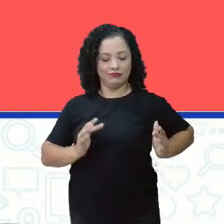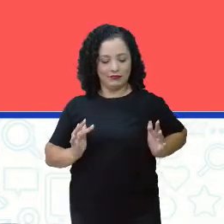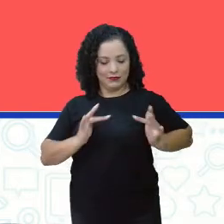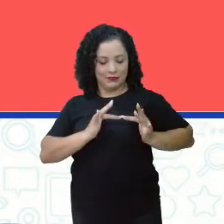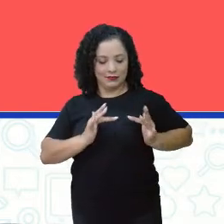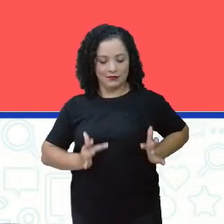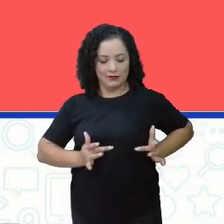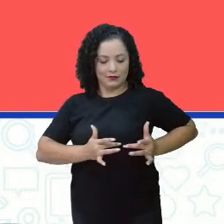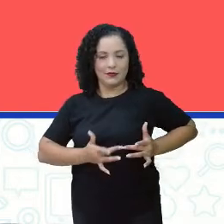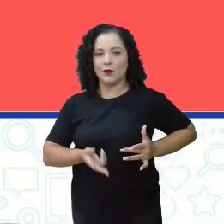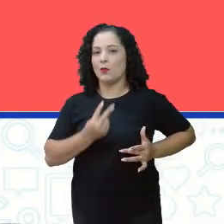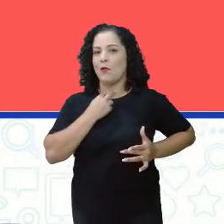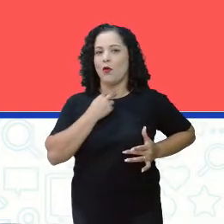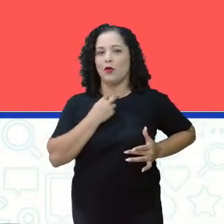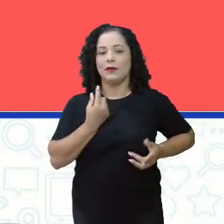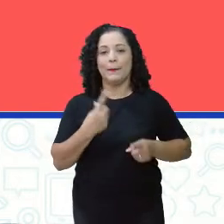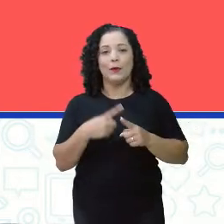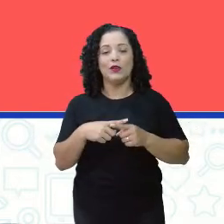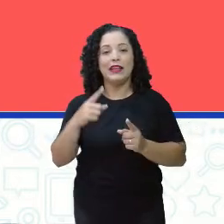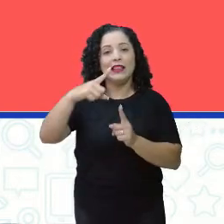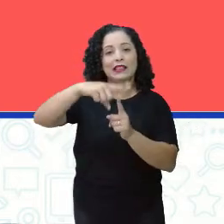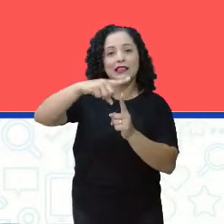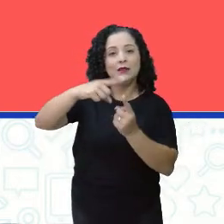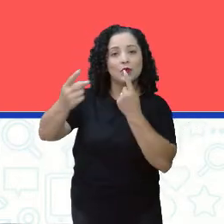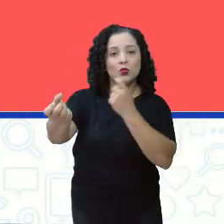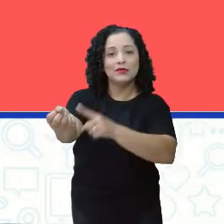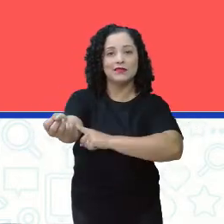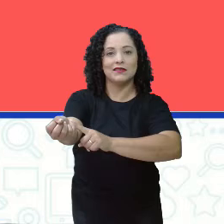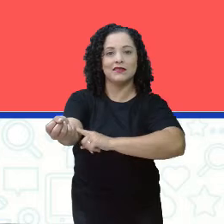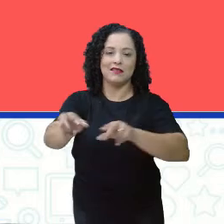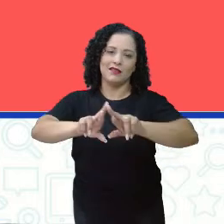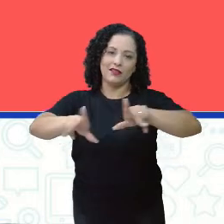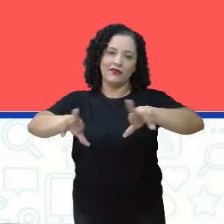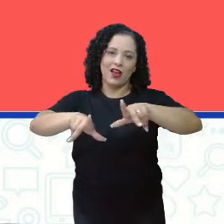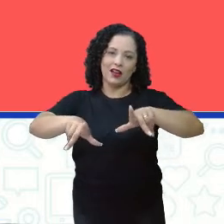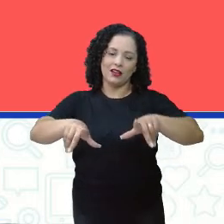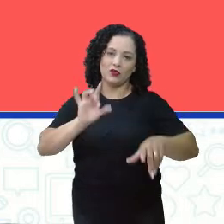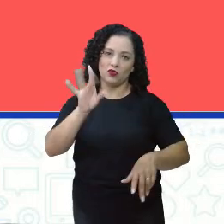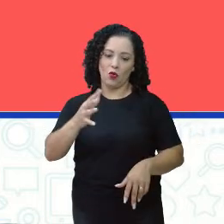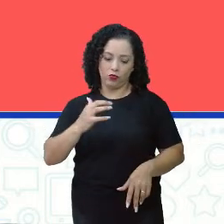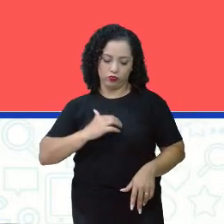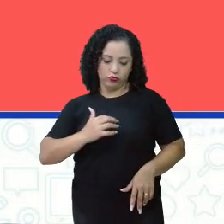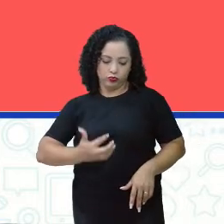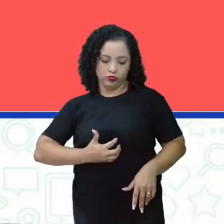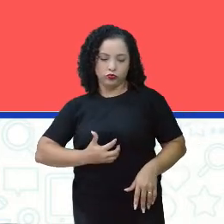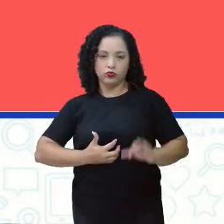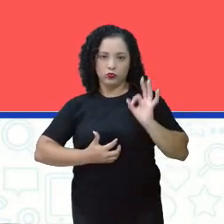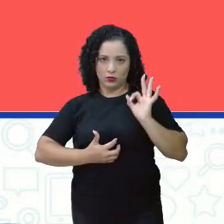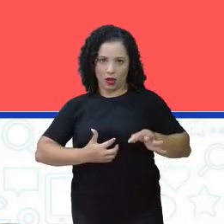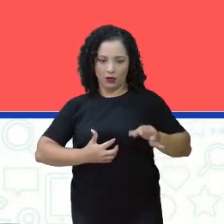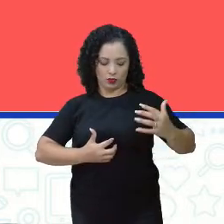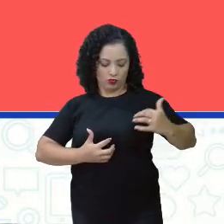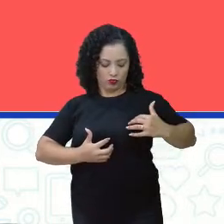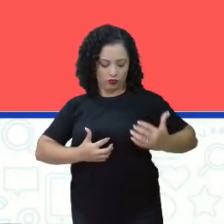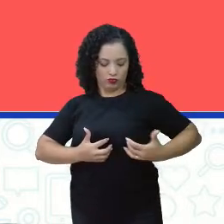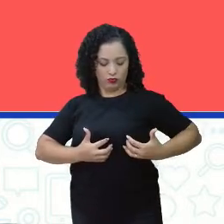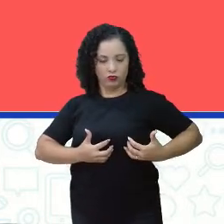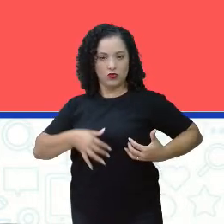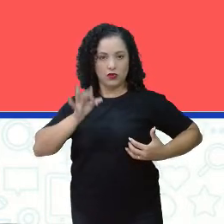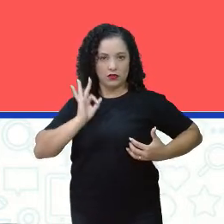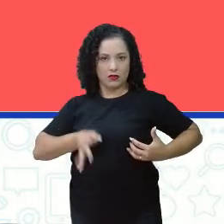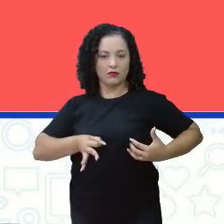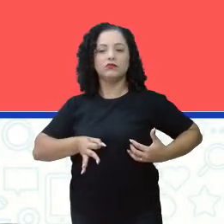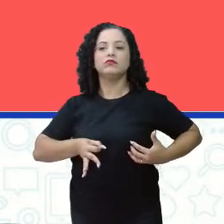de sangue diferentes. Então, esse seria o motivo. Vejam que eu tenho aí o átrio, né?